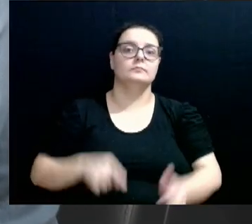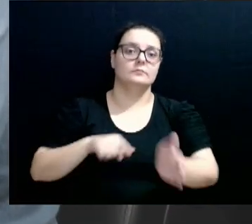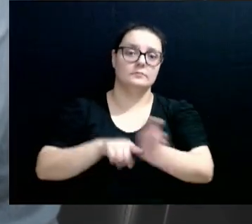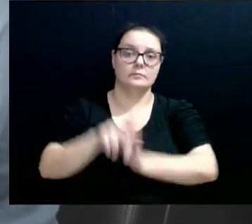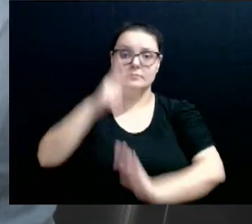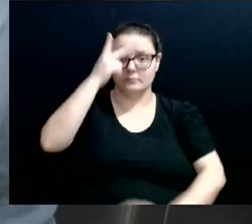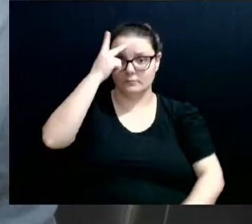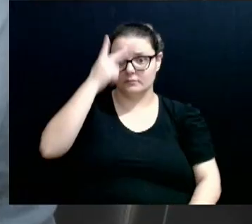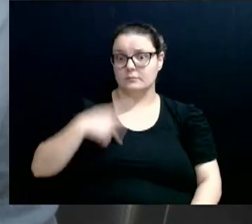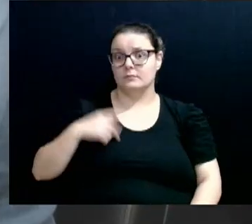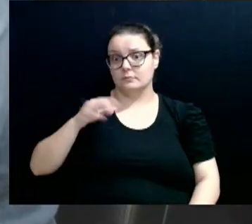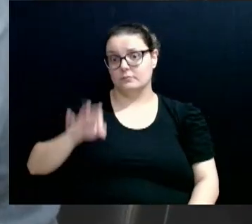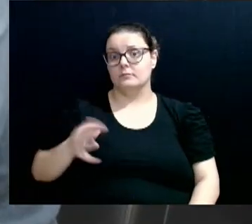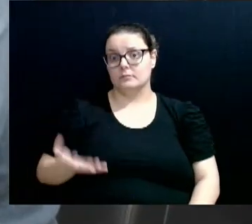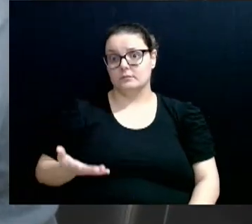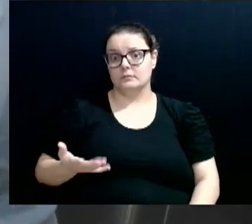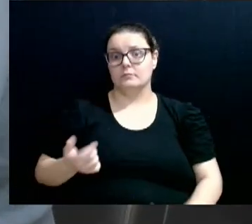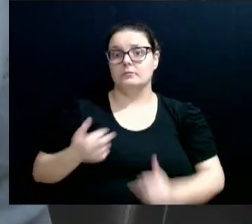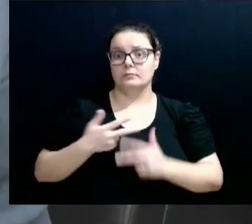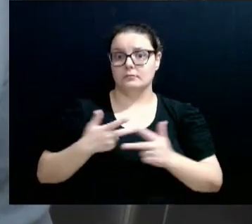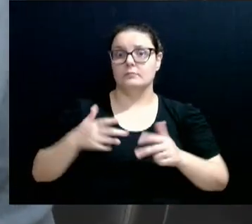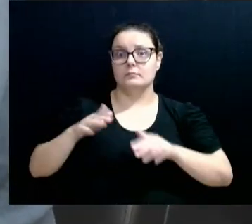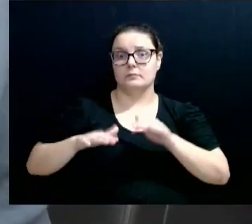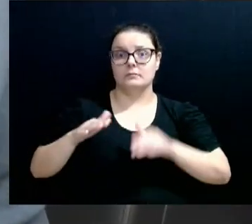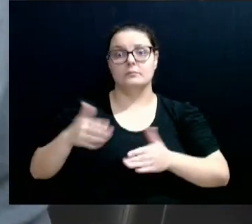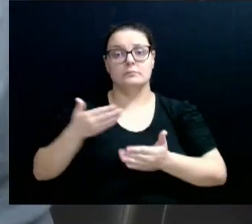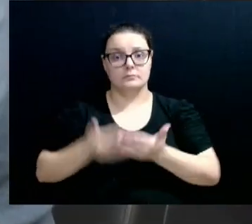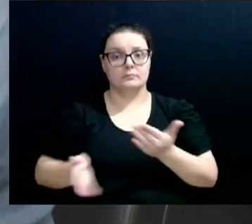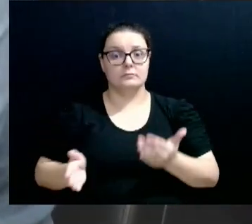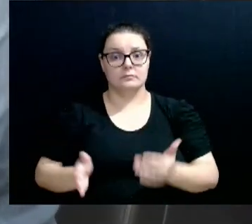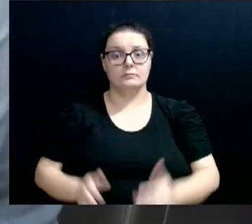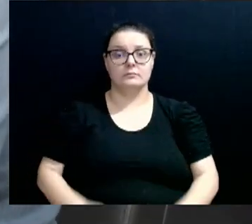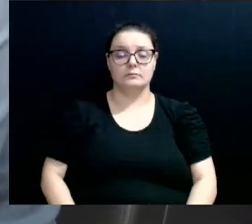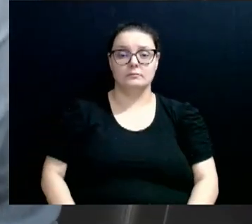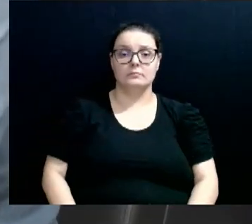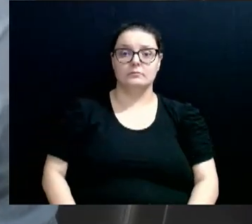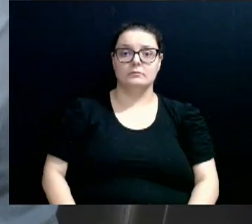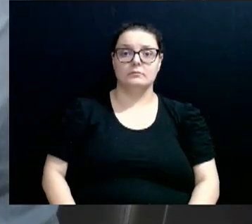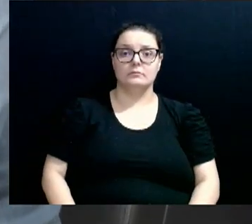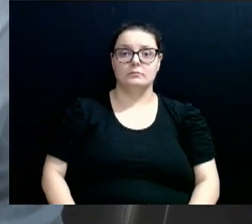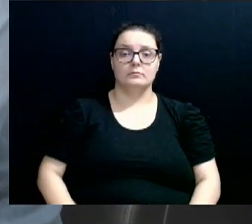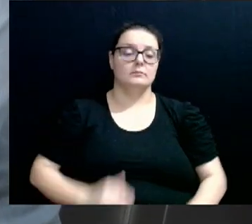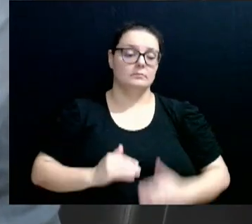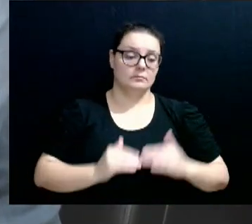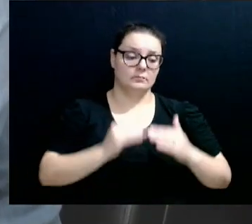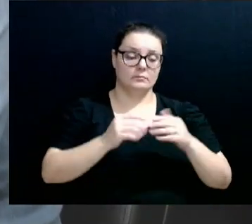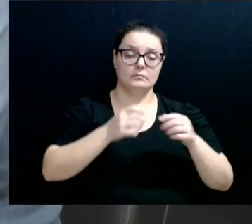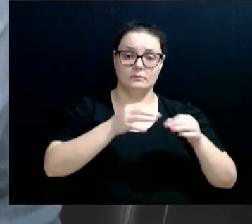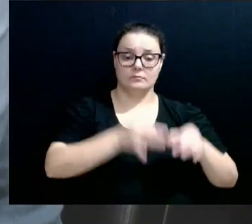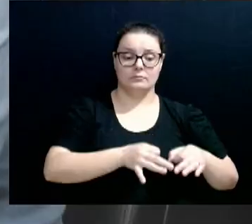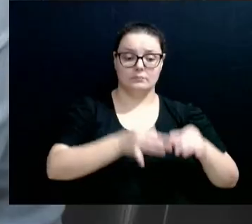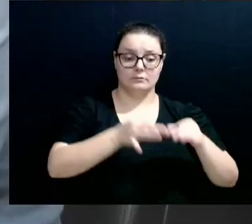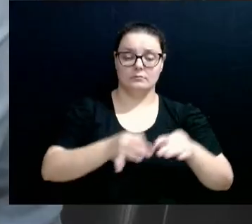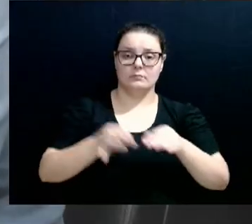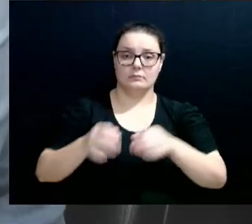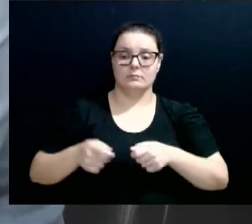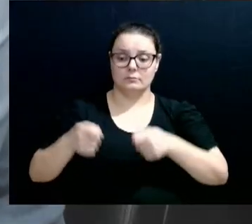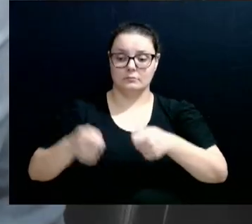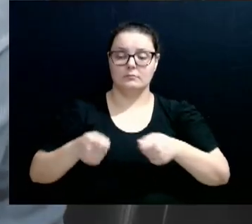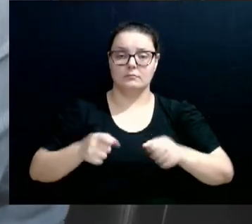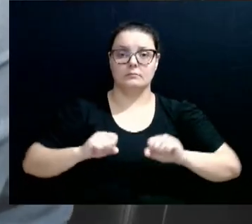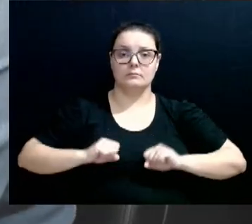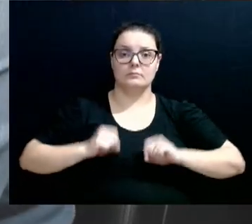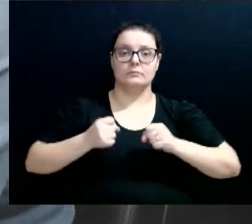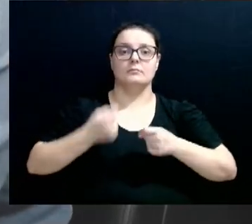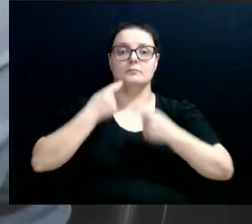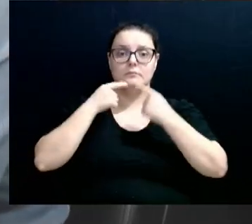é uma coisa também que a gente às vezes perde, né? A gente vai construindo muitas certezas, e esse esforço de fazer autocrítica. E eu